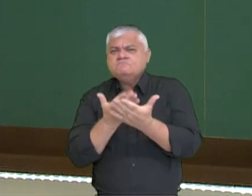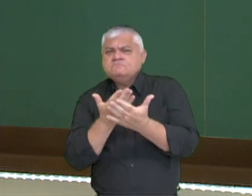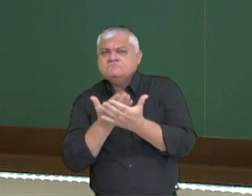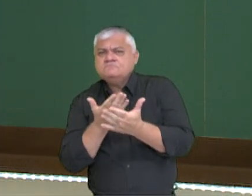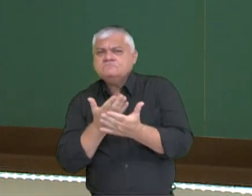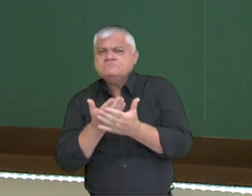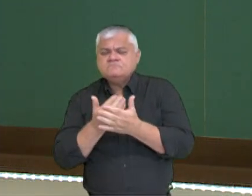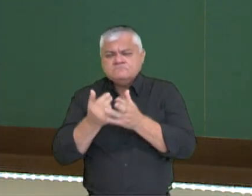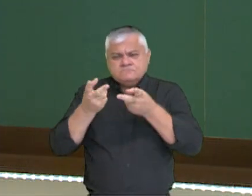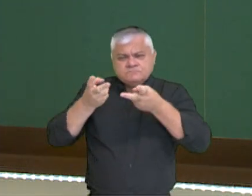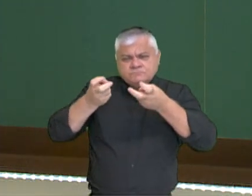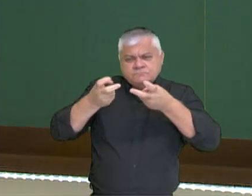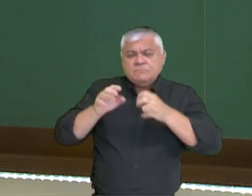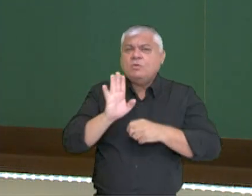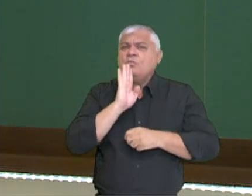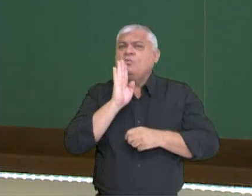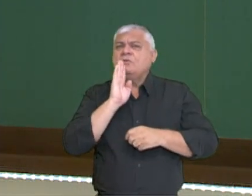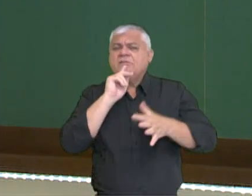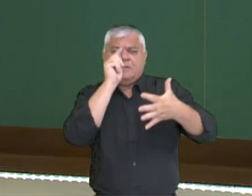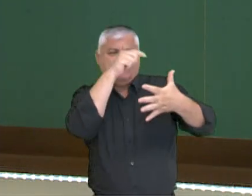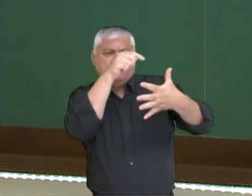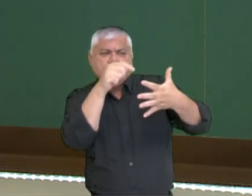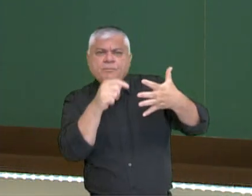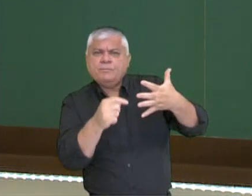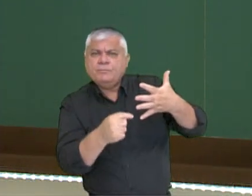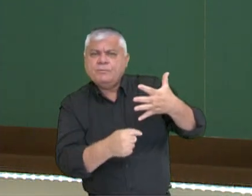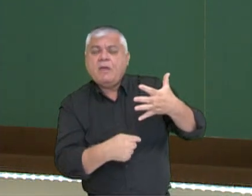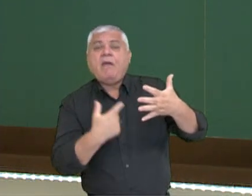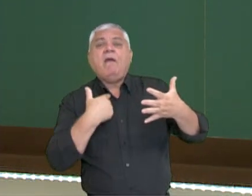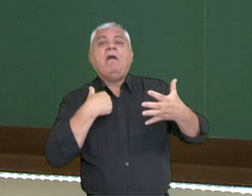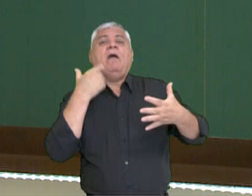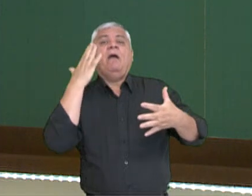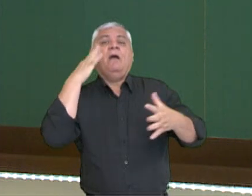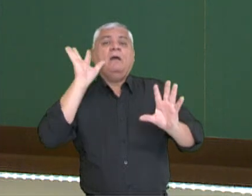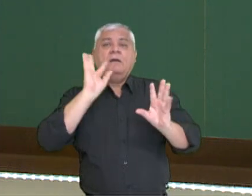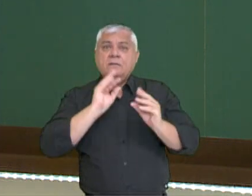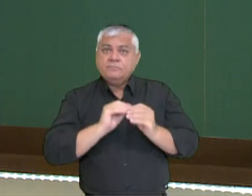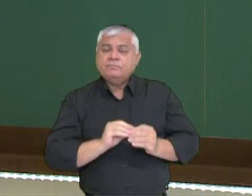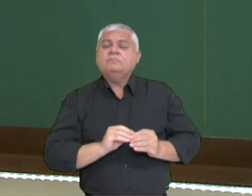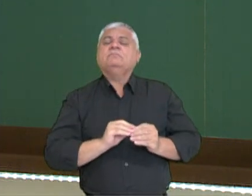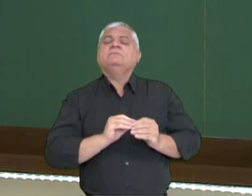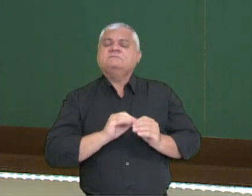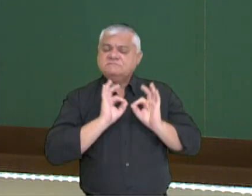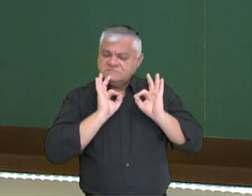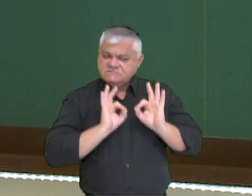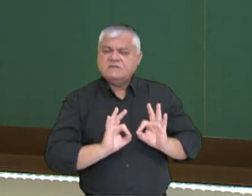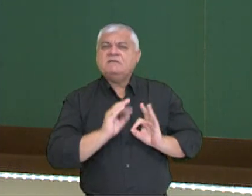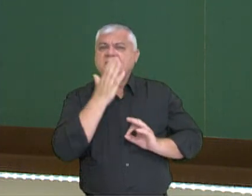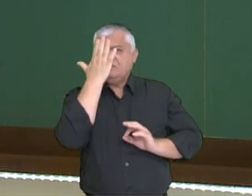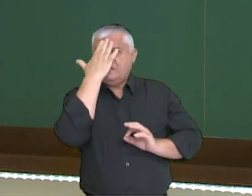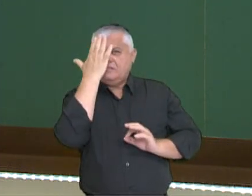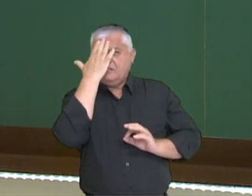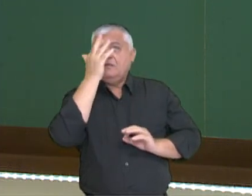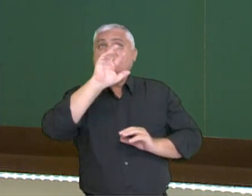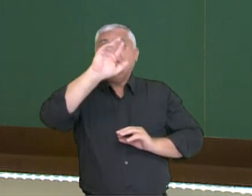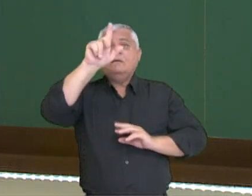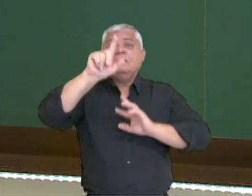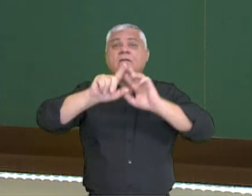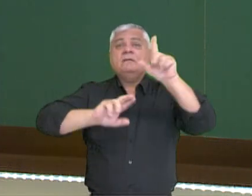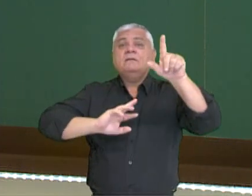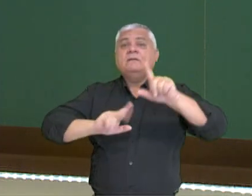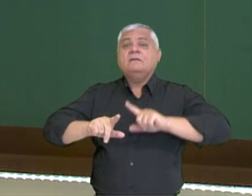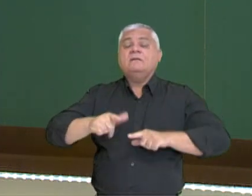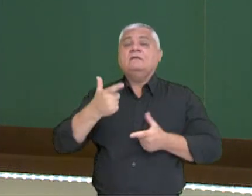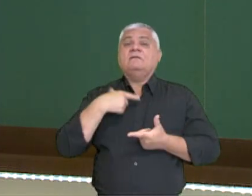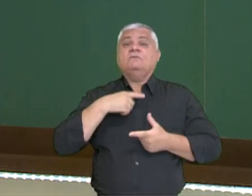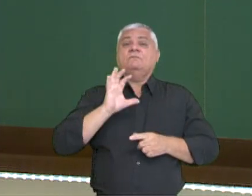os fatores climáticos, porque os conhecendo a gente consegue estabelecer e entender as diferenças dos tipos de clima